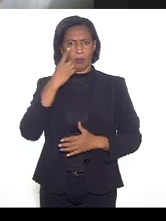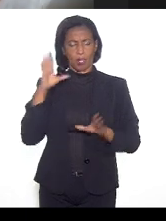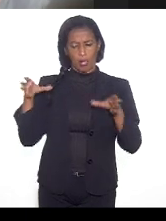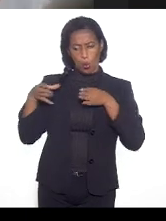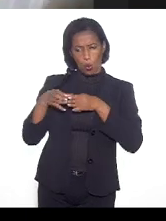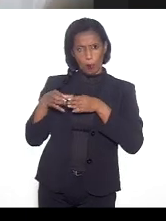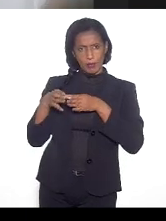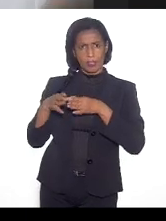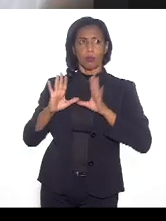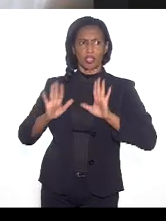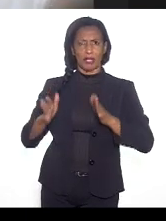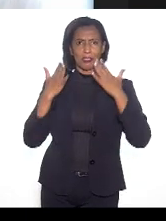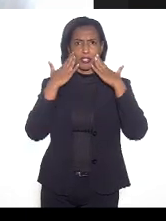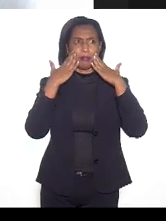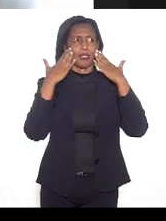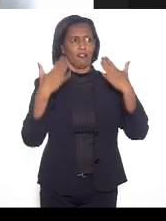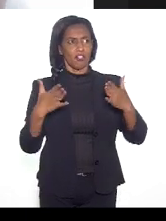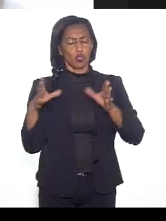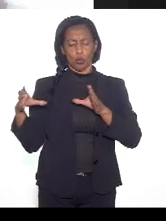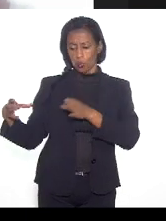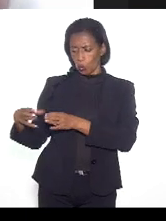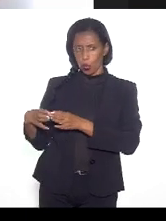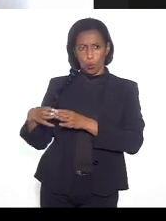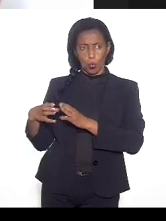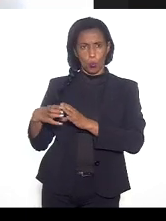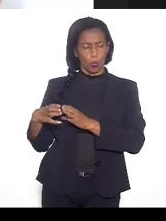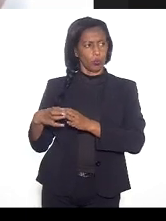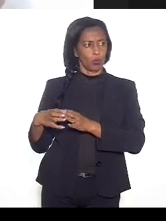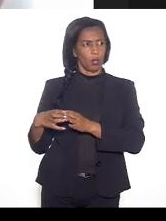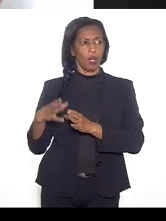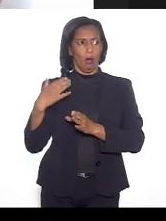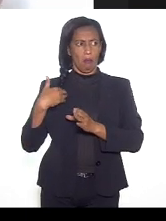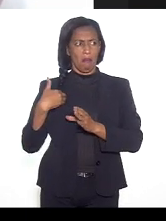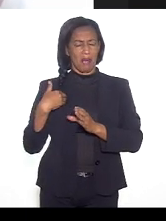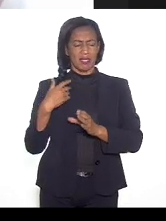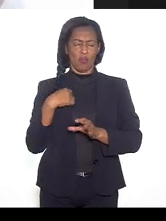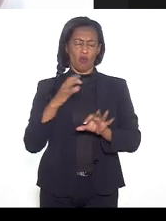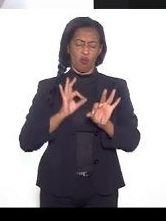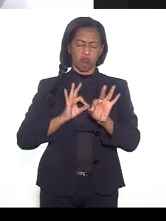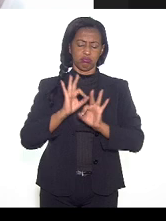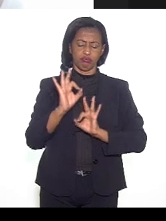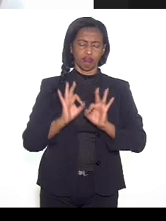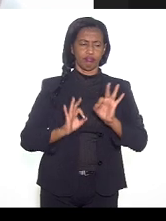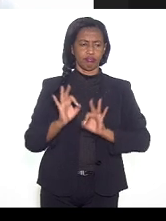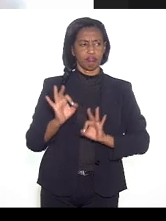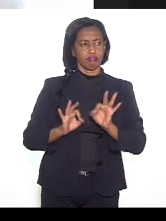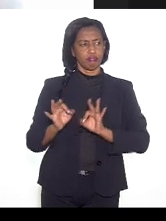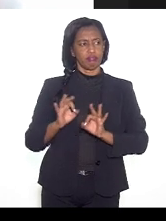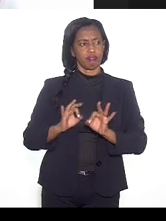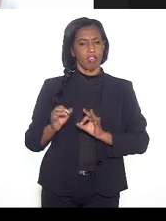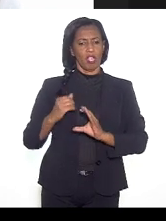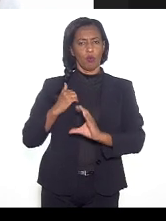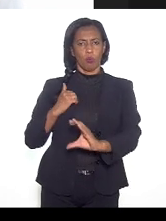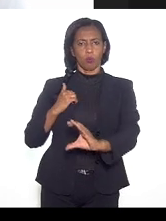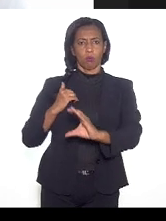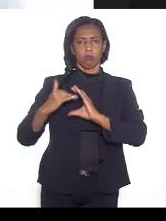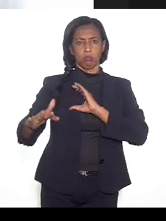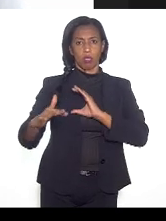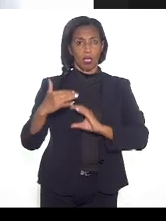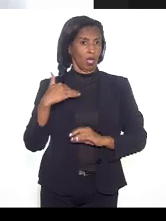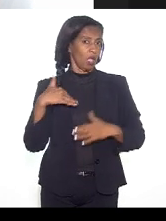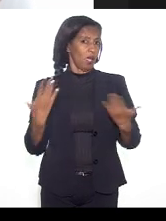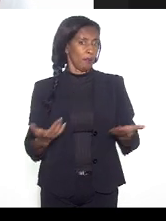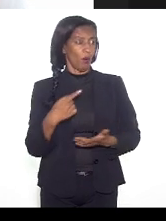comissão que também já manifestaram aqui no nosso grupo, mas vou encaminhar formalmente, embora já tenha notificado aqui